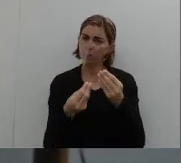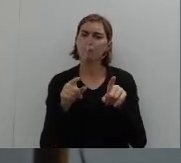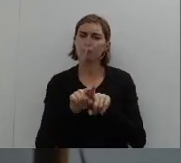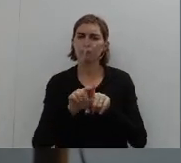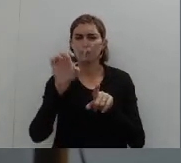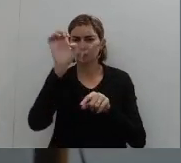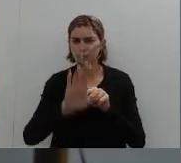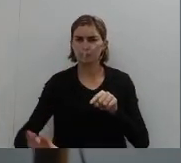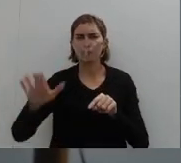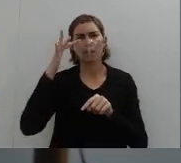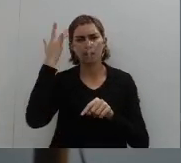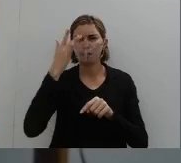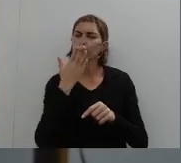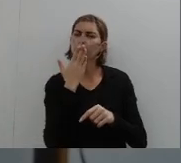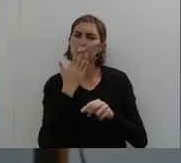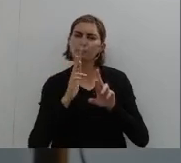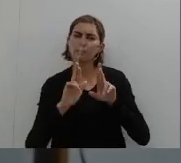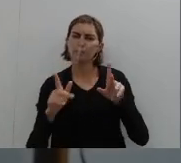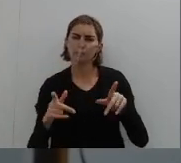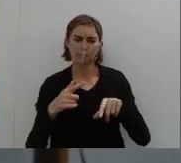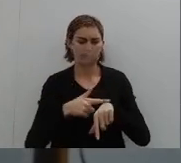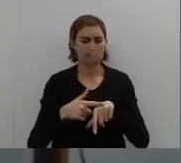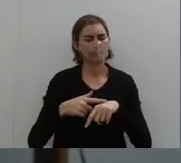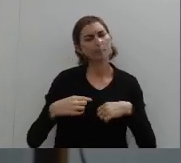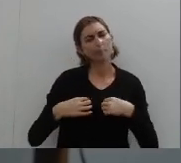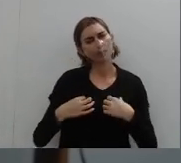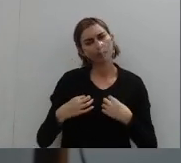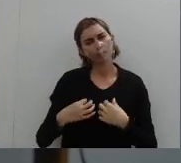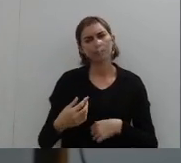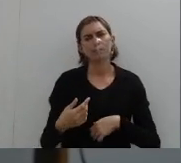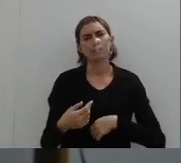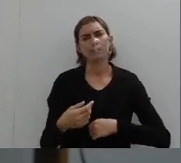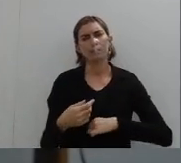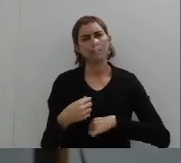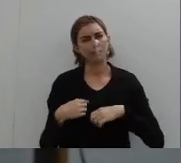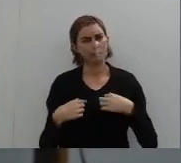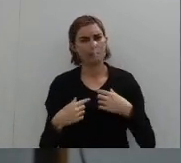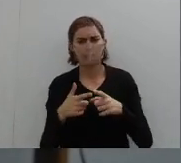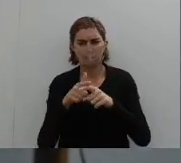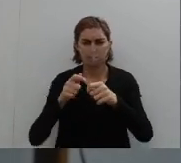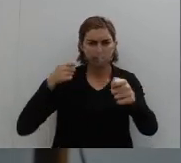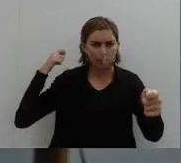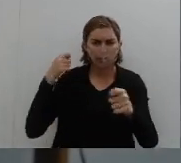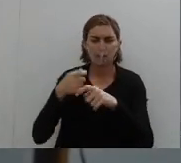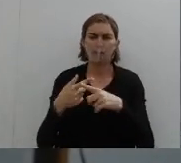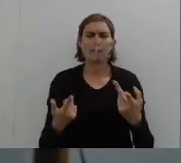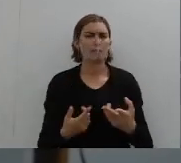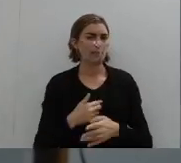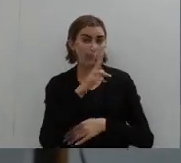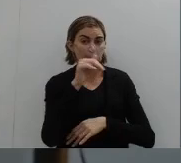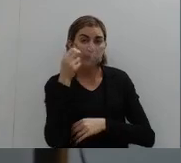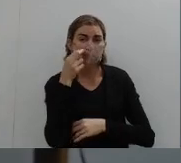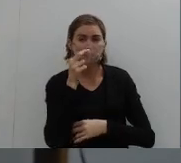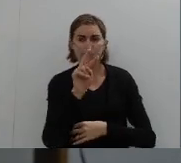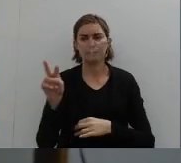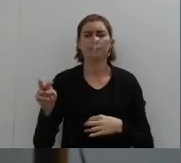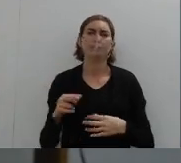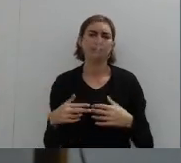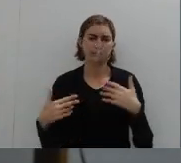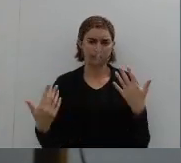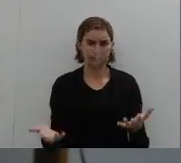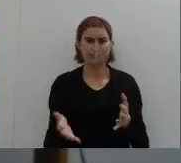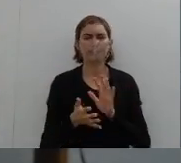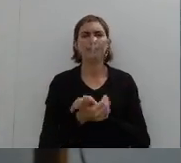acharam os índios diferentes por andarem nus, por andarem com flechas, né? Eles nunca tinham visto isso.